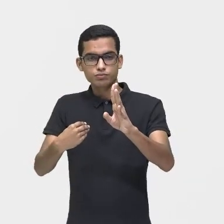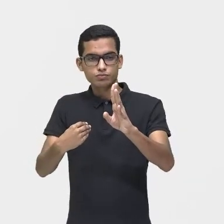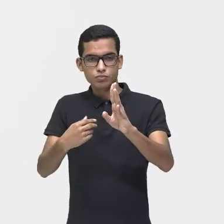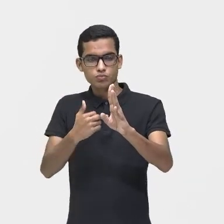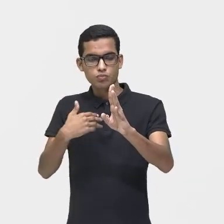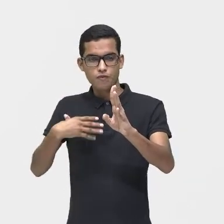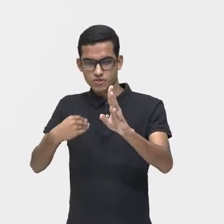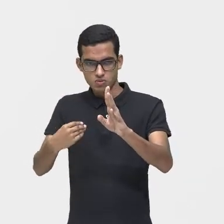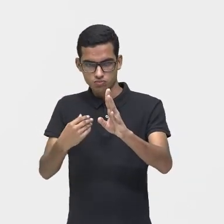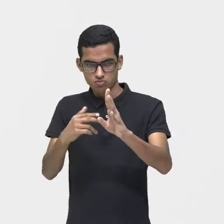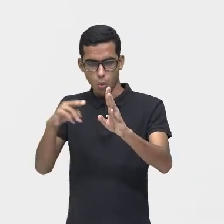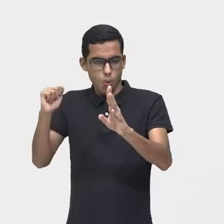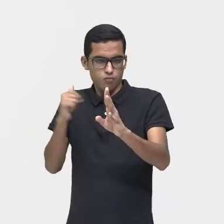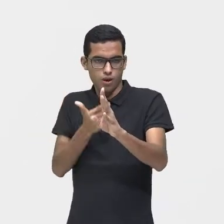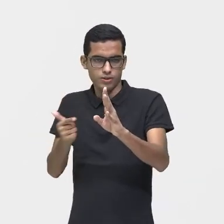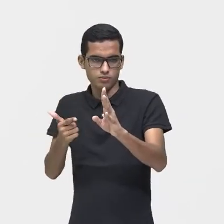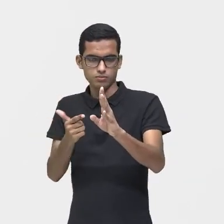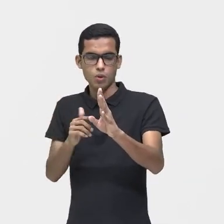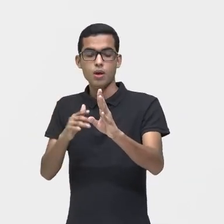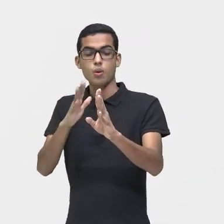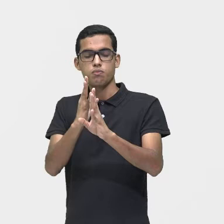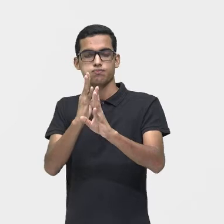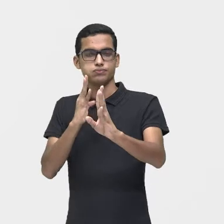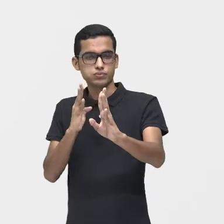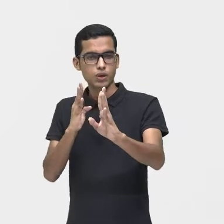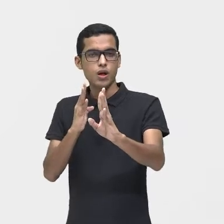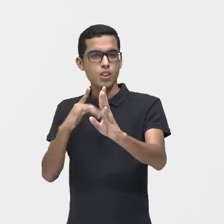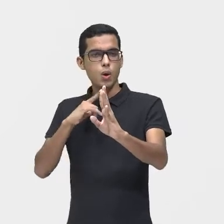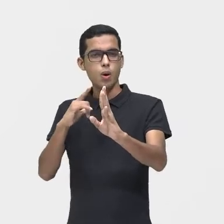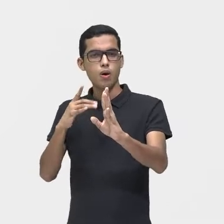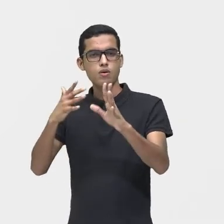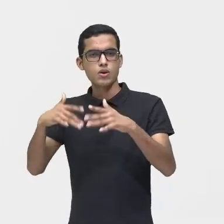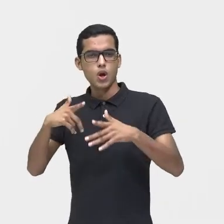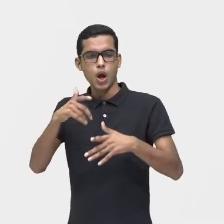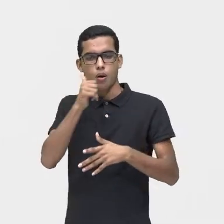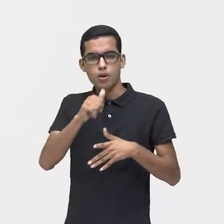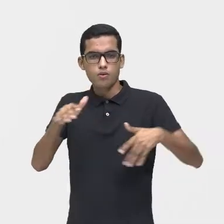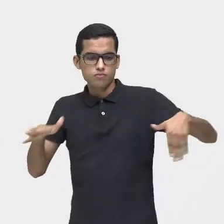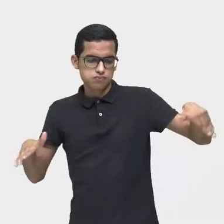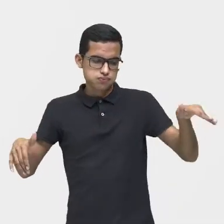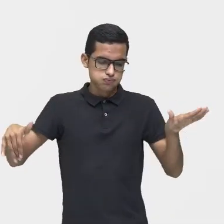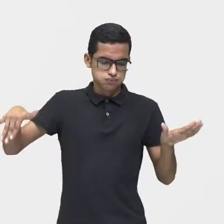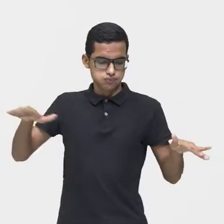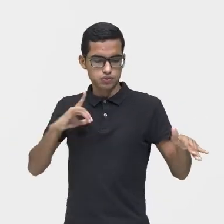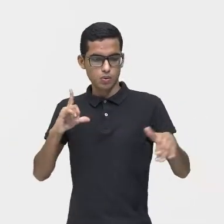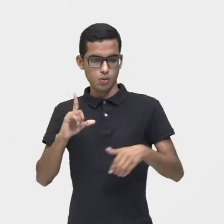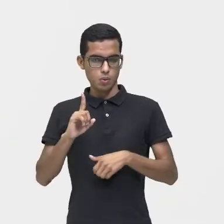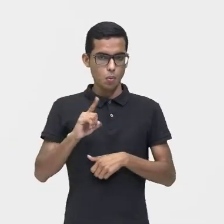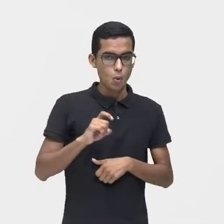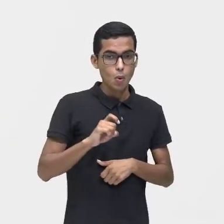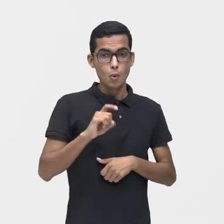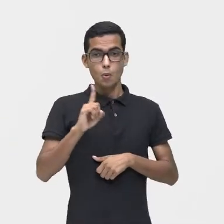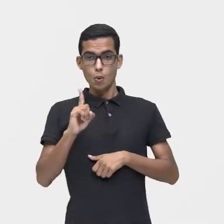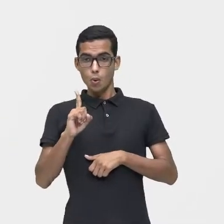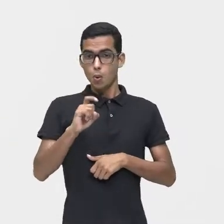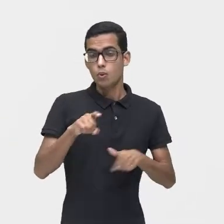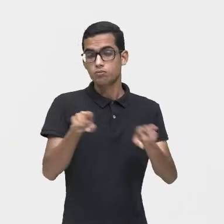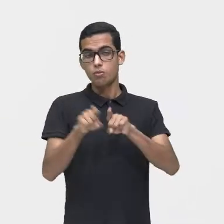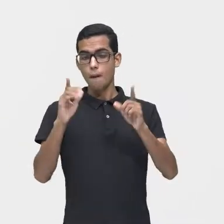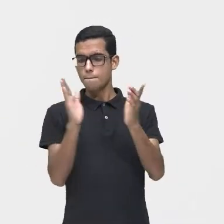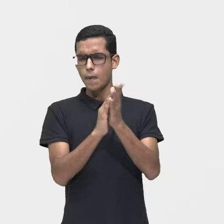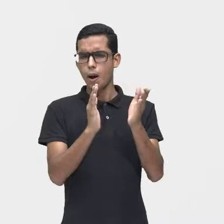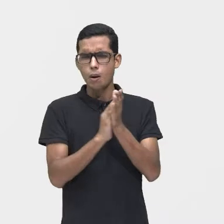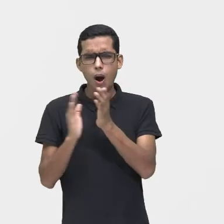índias permanecem na mesma posição, mas balançando os braços e o corpo para frente e para trás, batendo palmas e com os